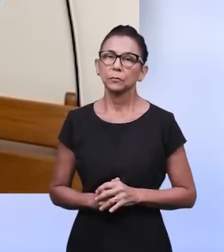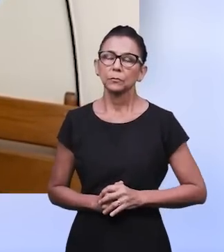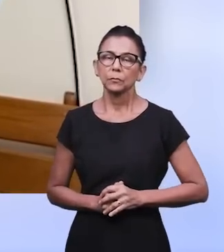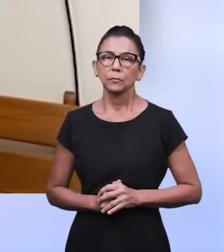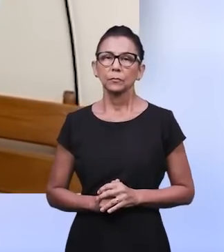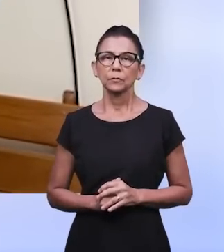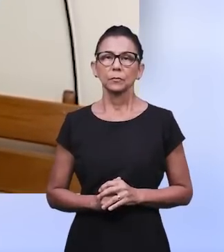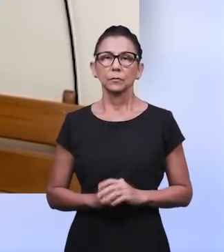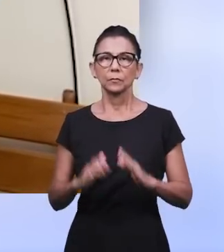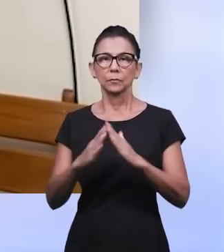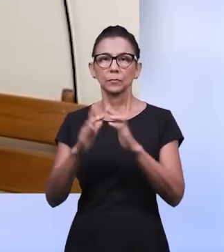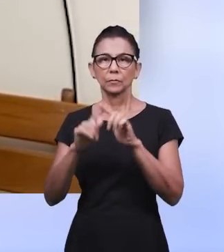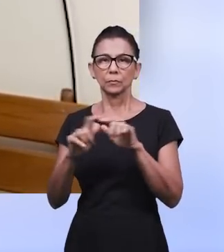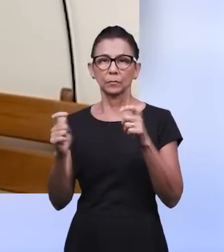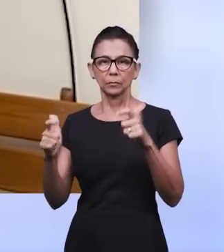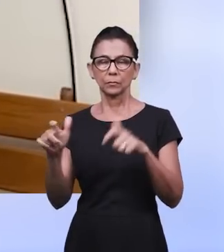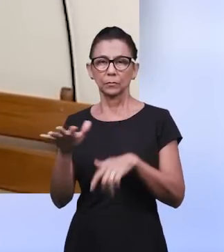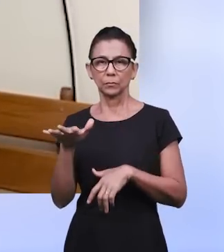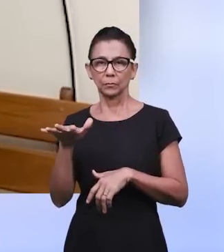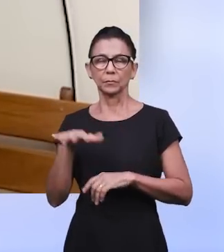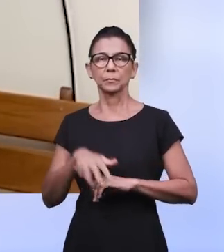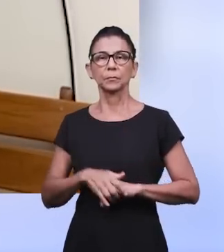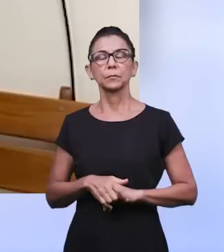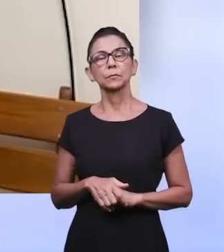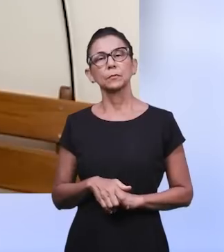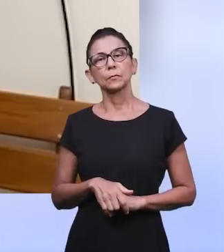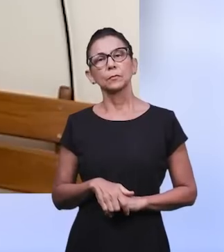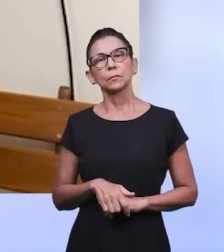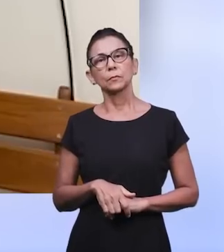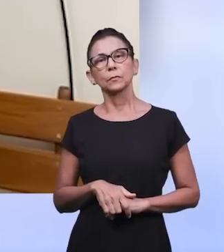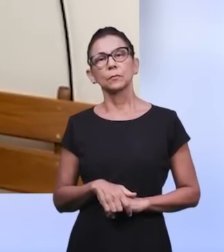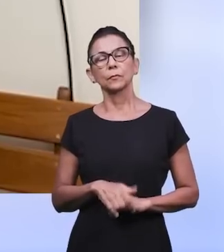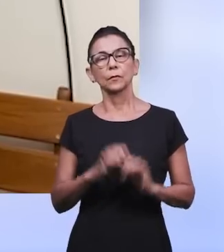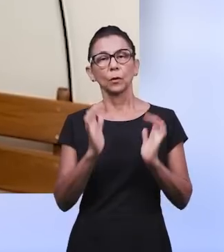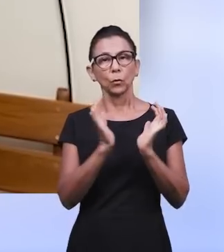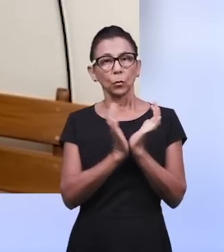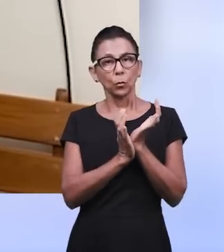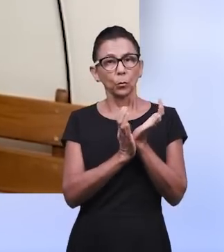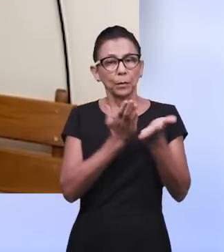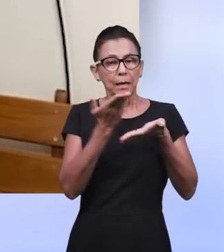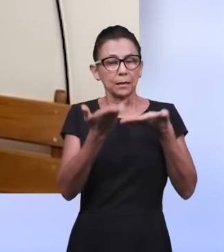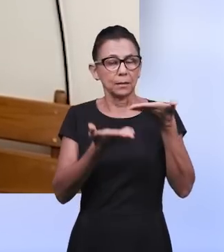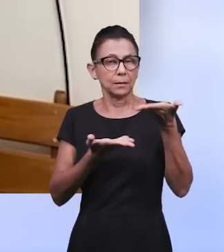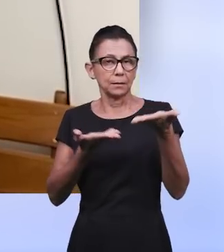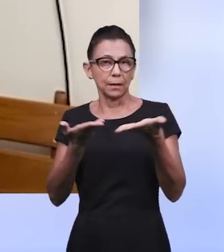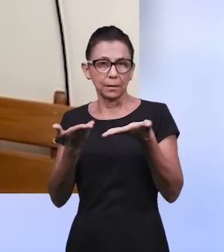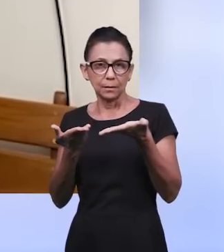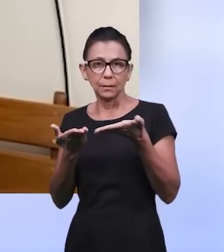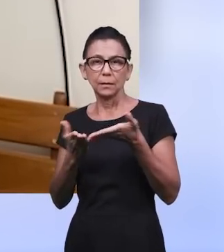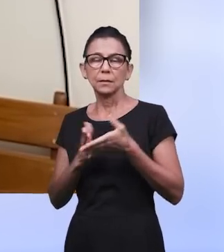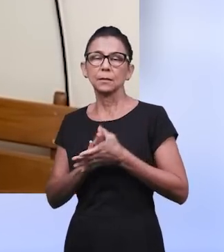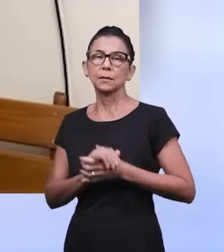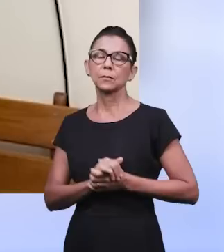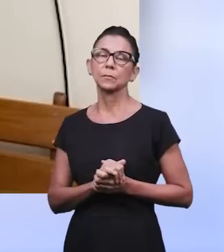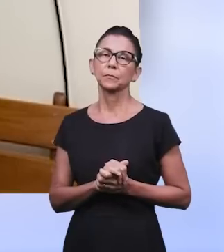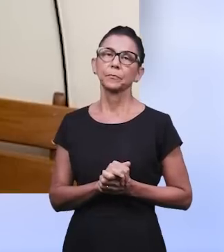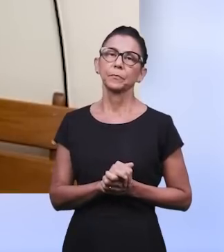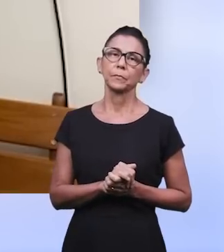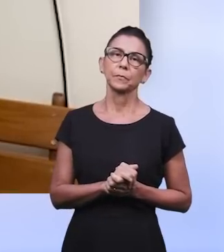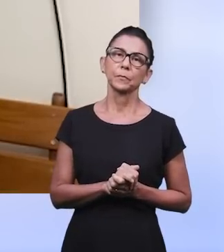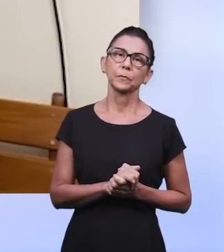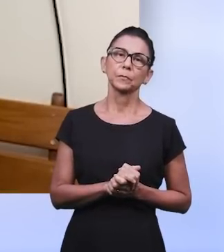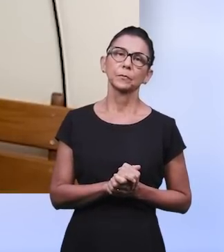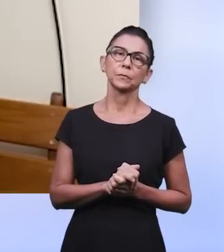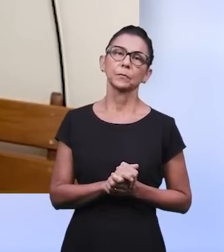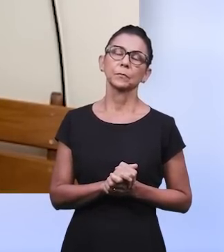Tampa. Inclusive, nós somos parte do grupo de assistência da igreja de Bradenton e através de